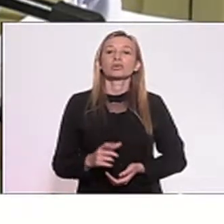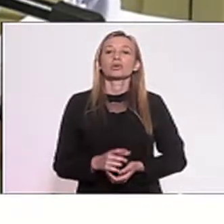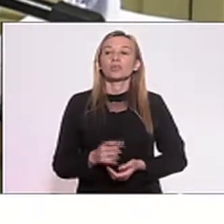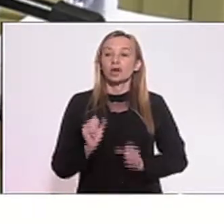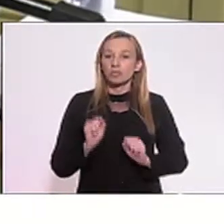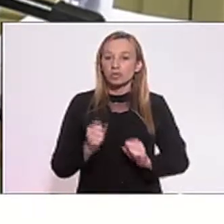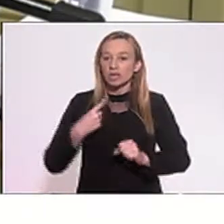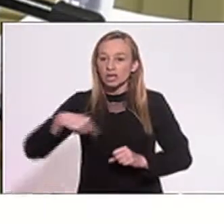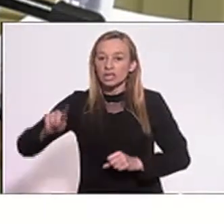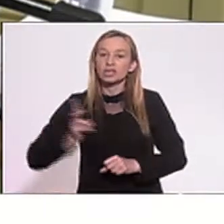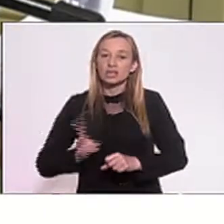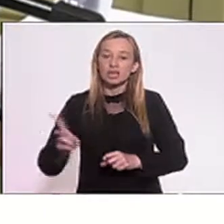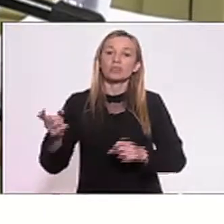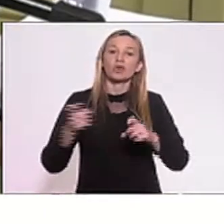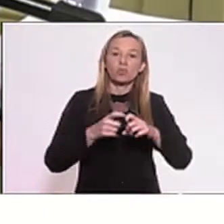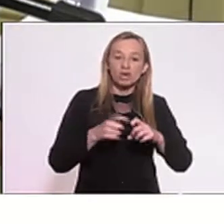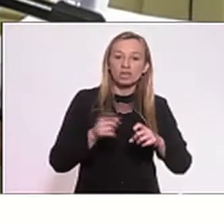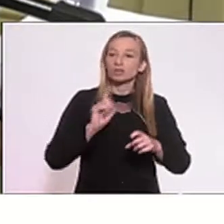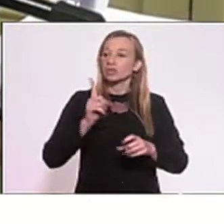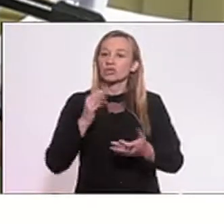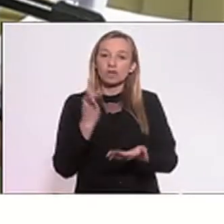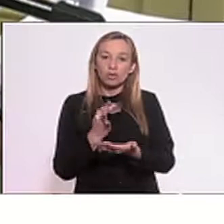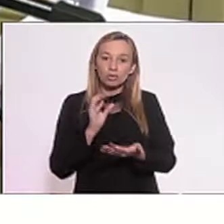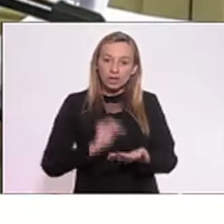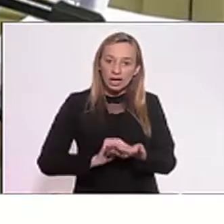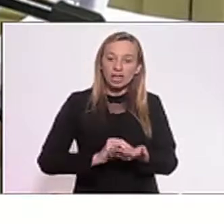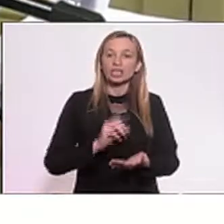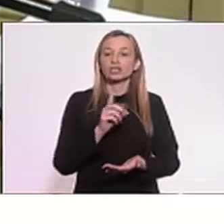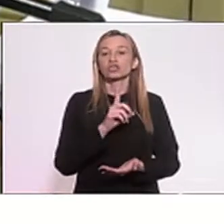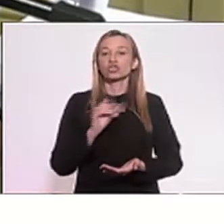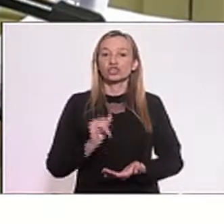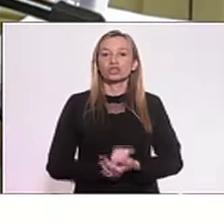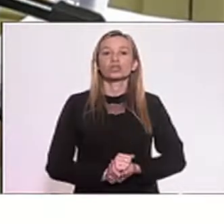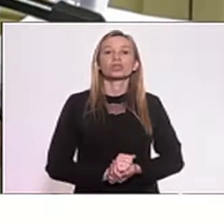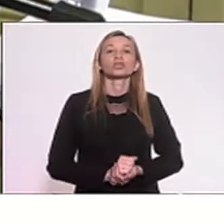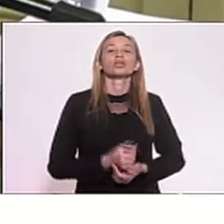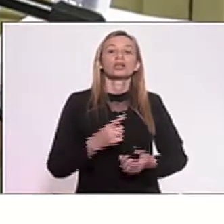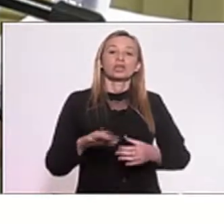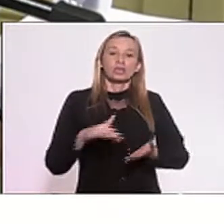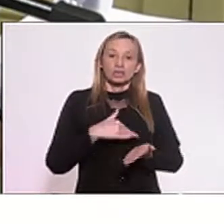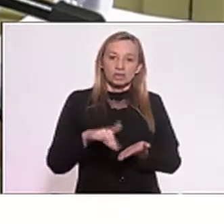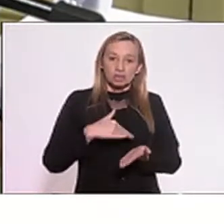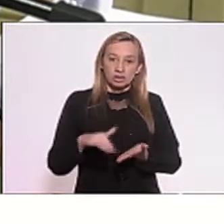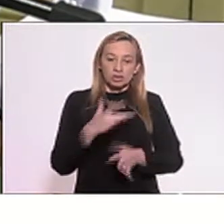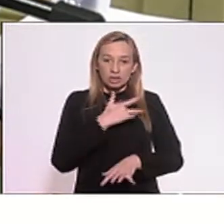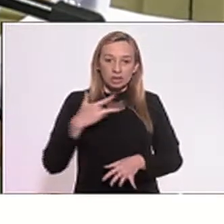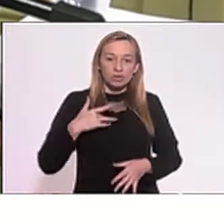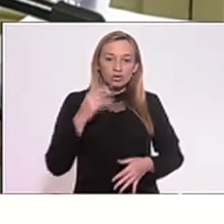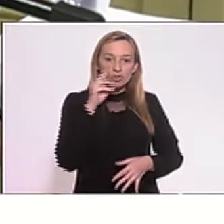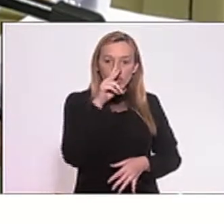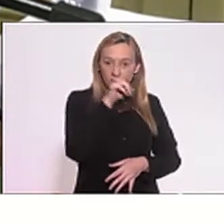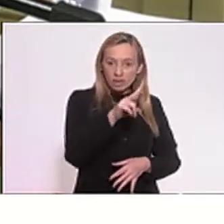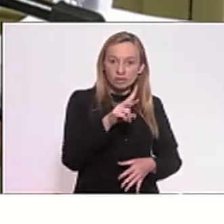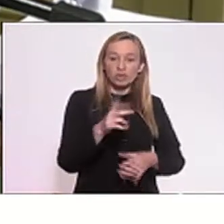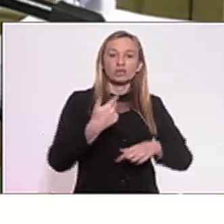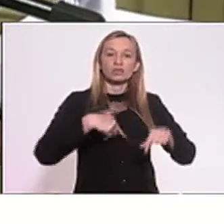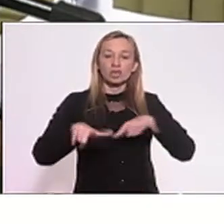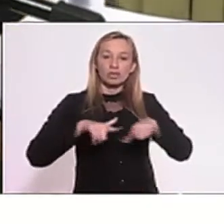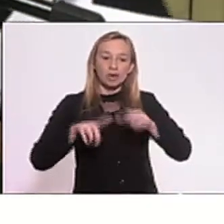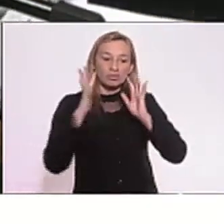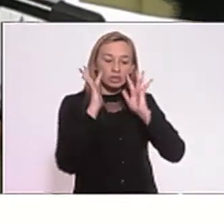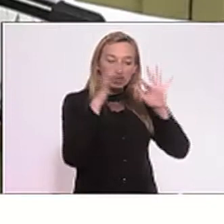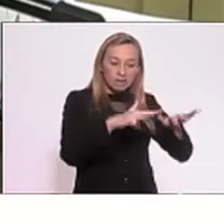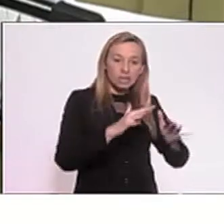pré-natal. Secretaria de Estado de Saúde. Recomenda-se a implementação de ações de fortalecimento dos serviços de